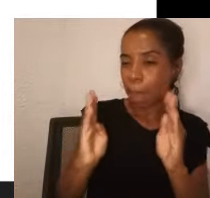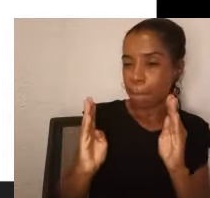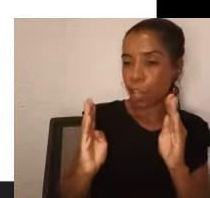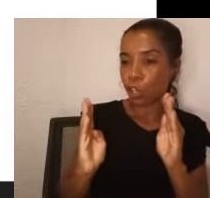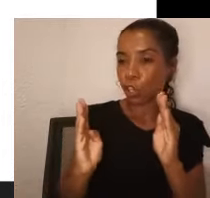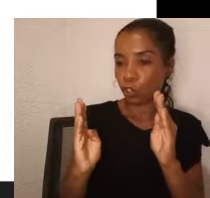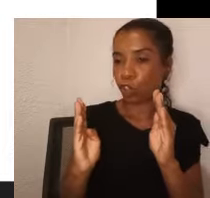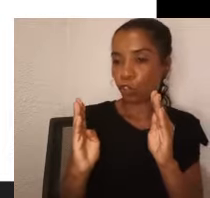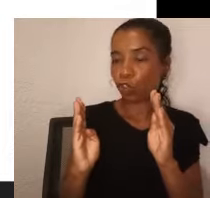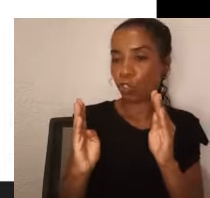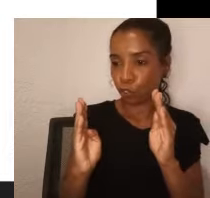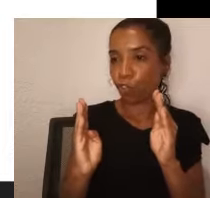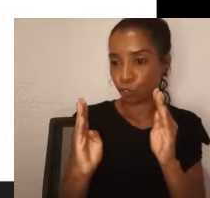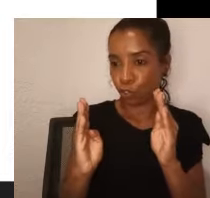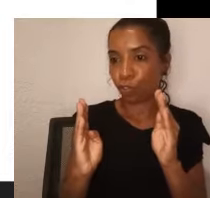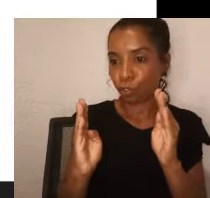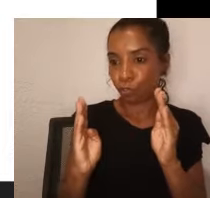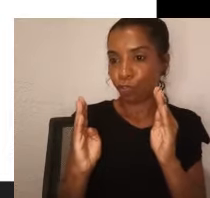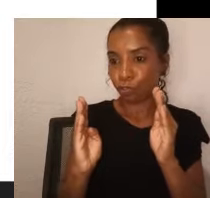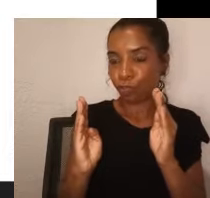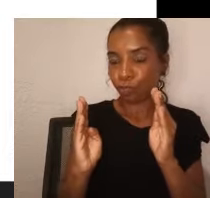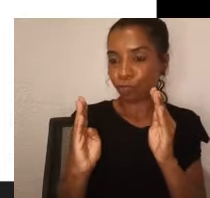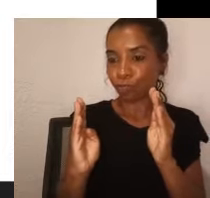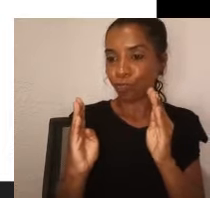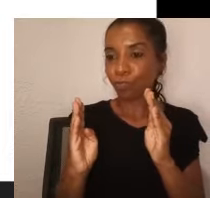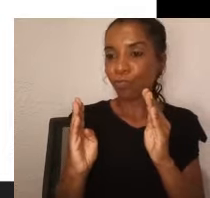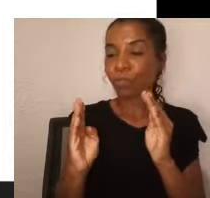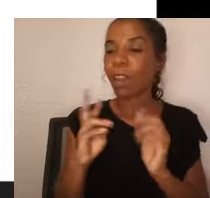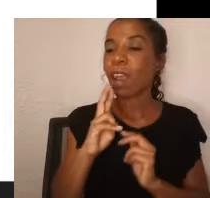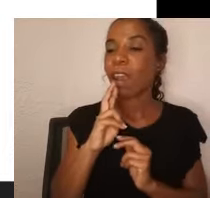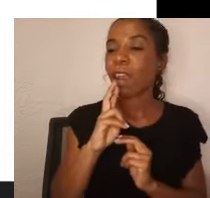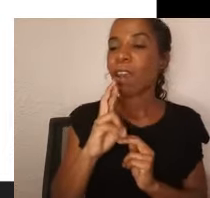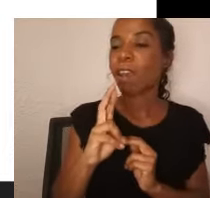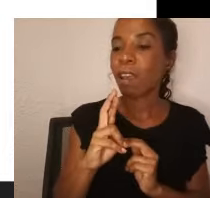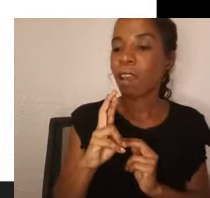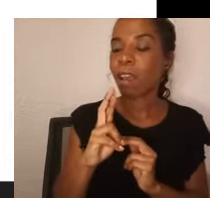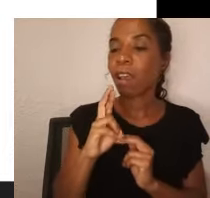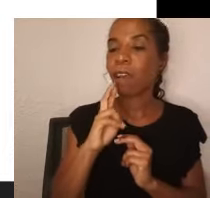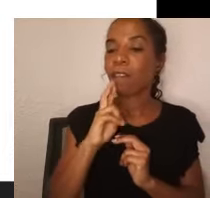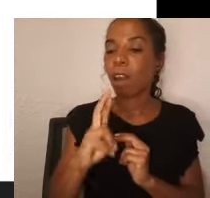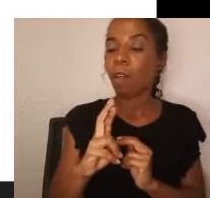foi exatamente o valor da função no ponto A.